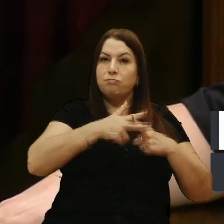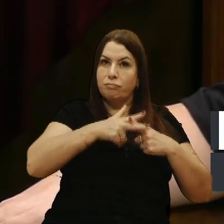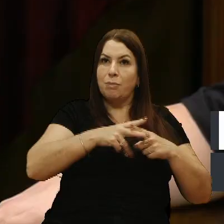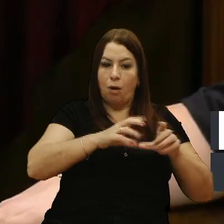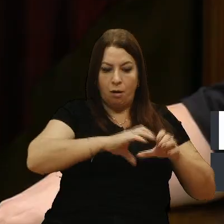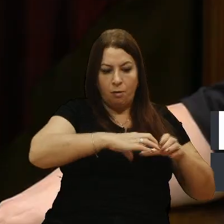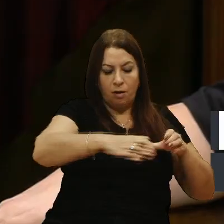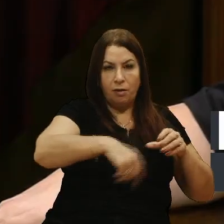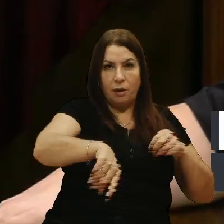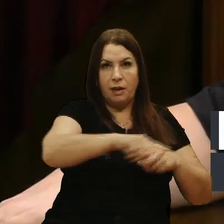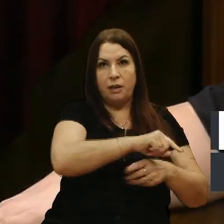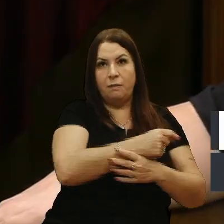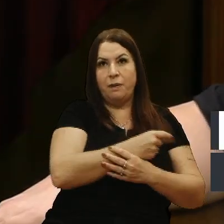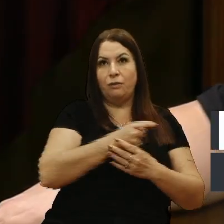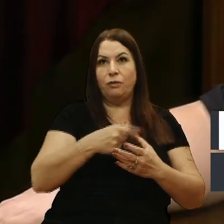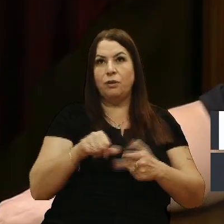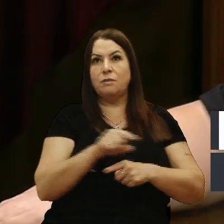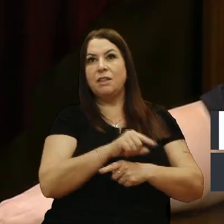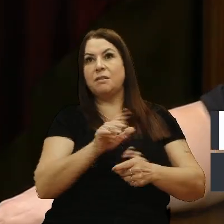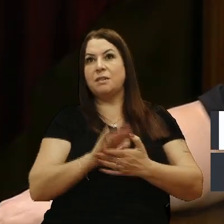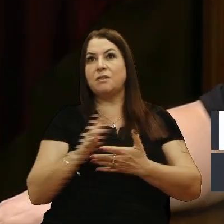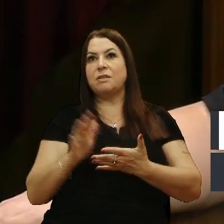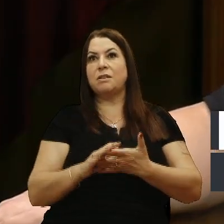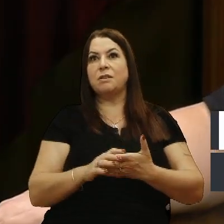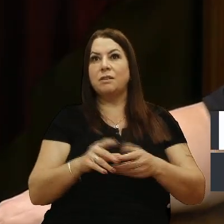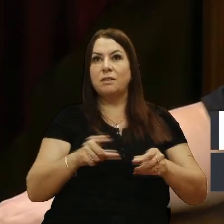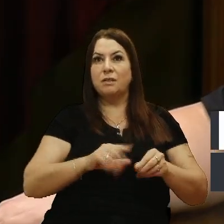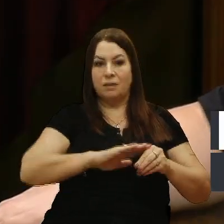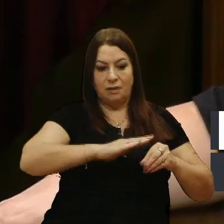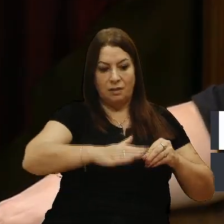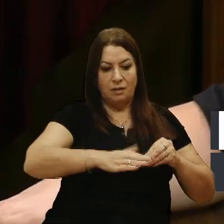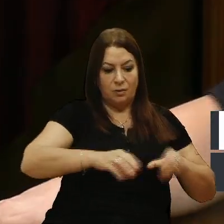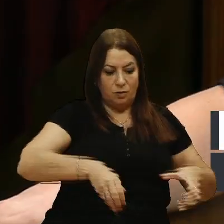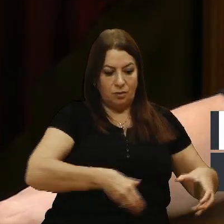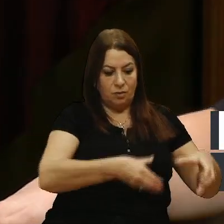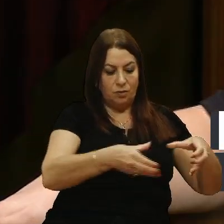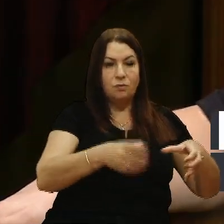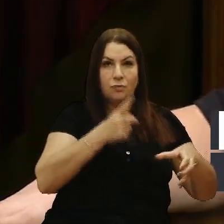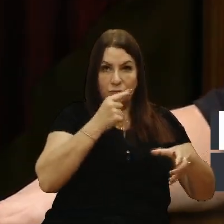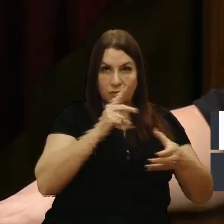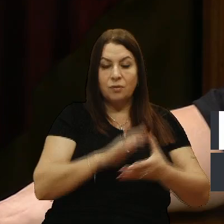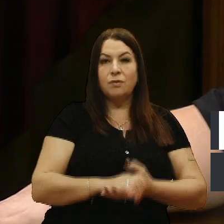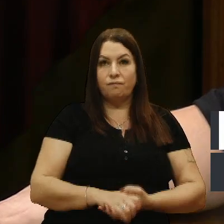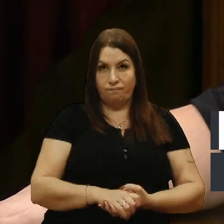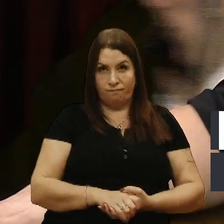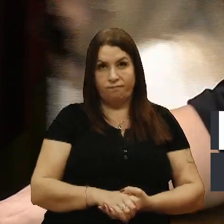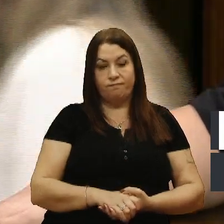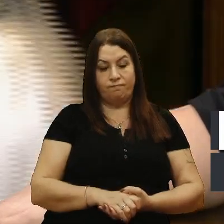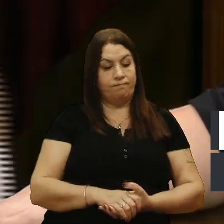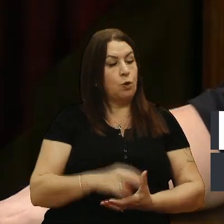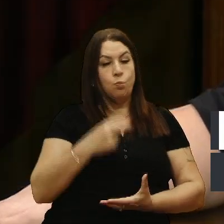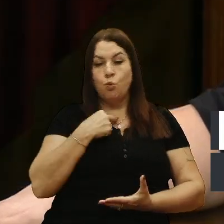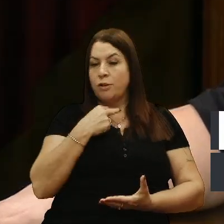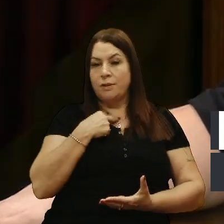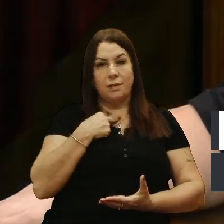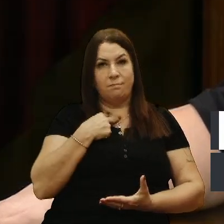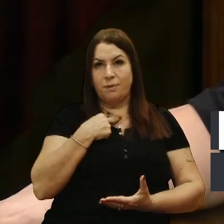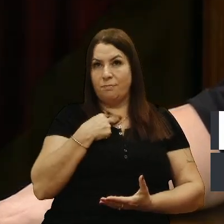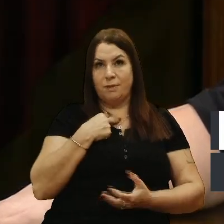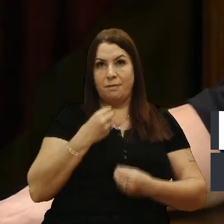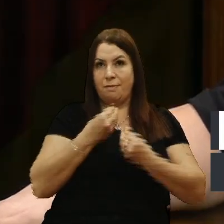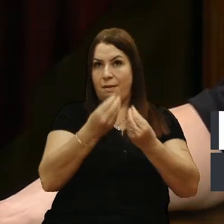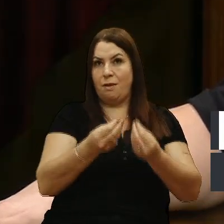buraco. Para consertar uma tubulação de água. Nós não podemos entregar.